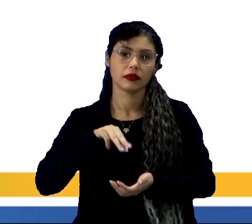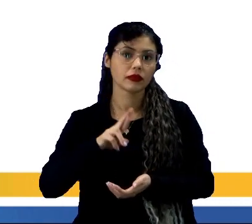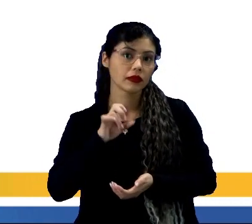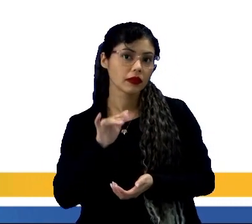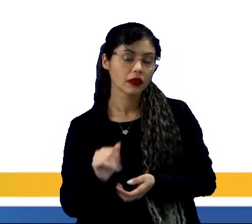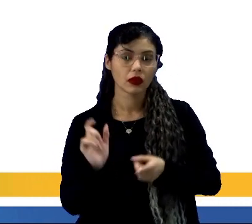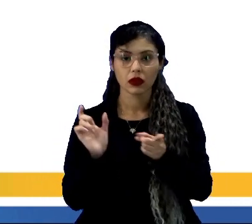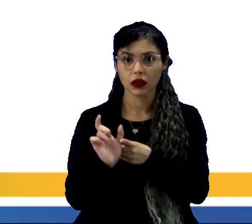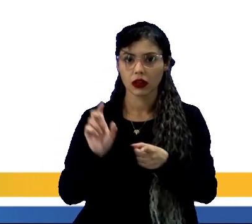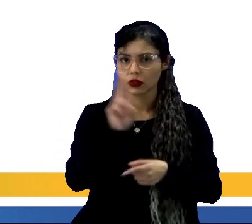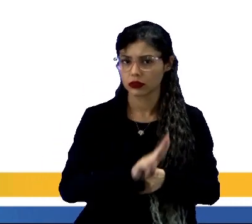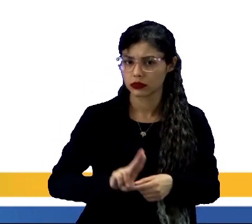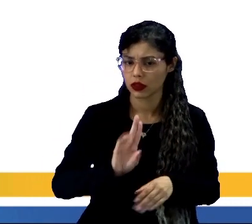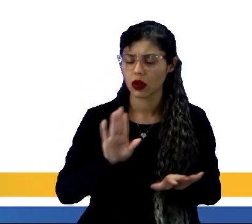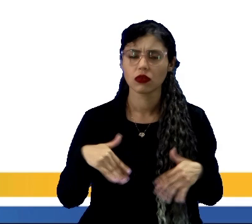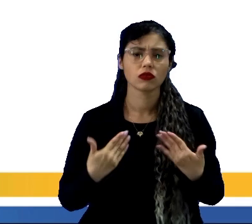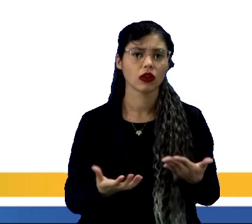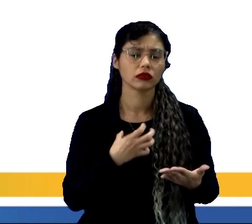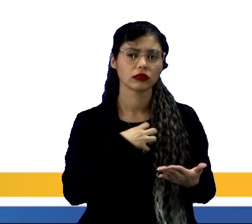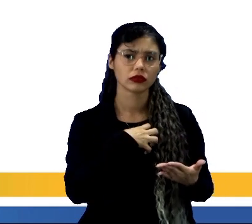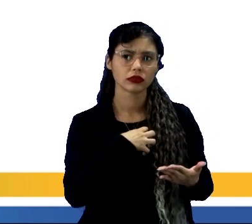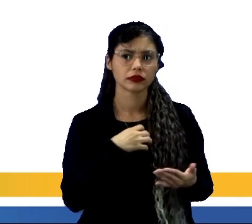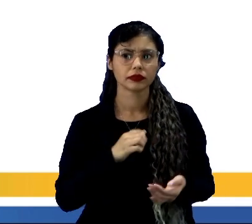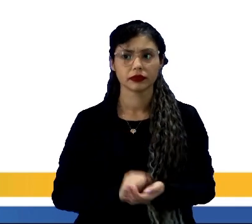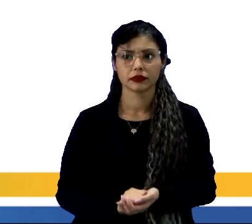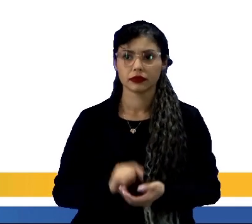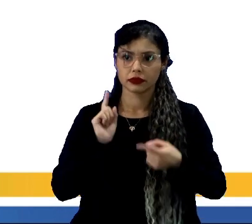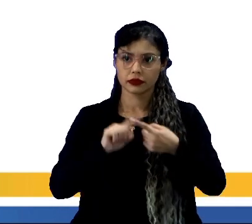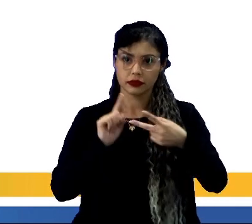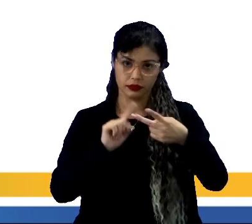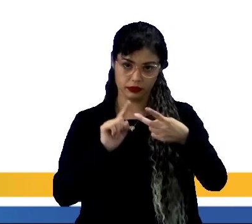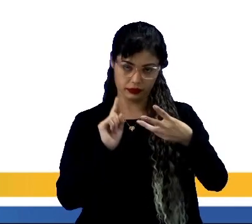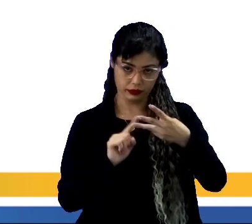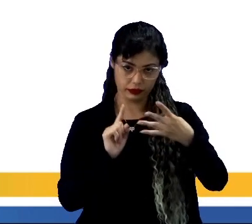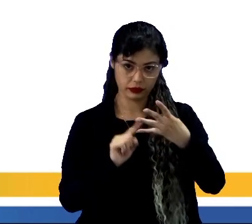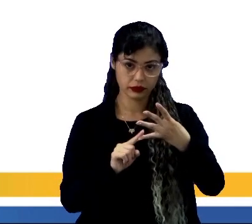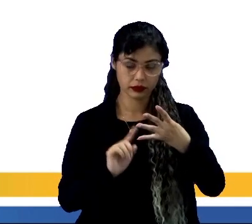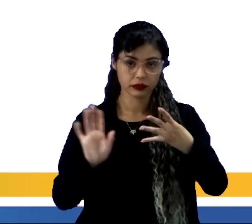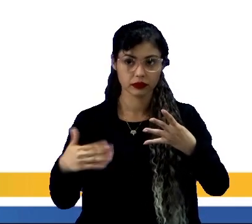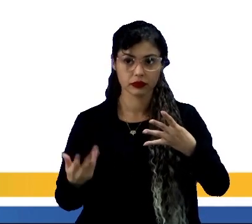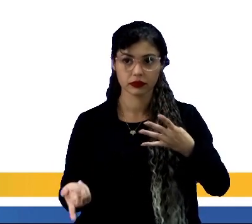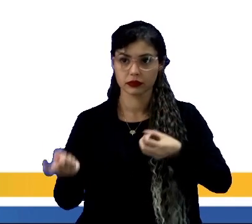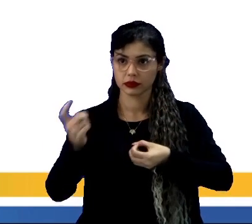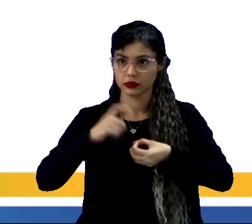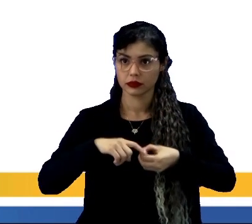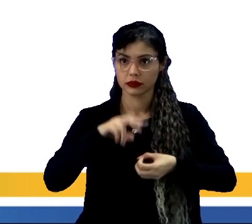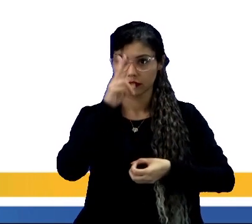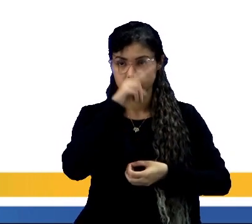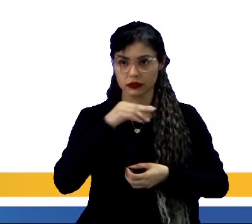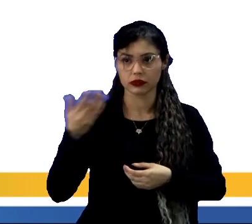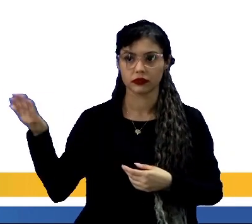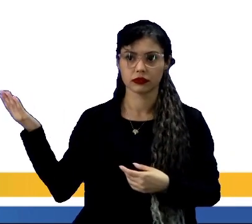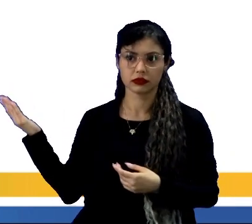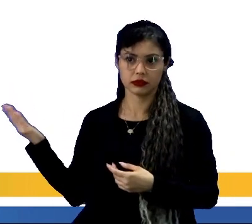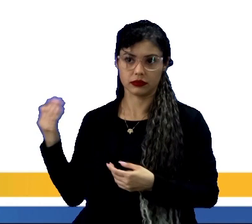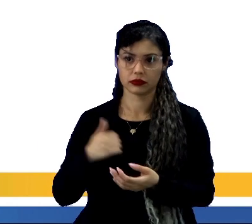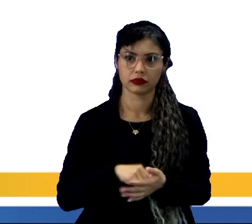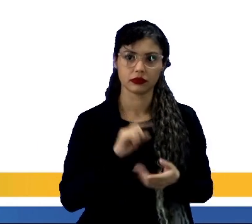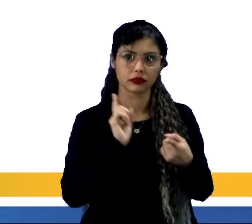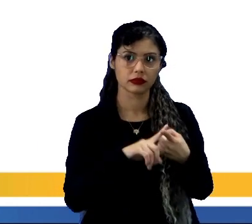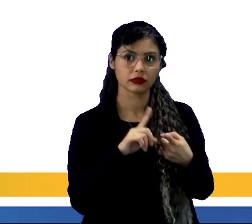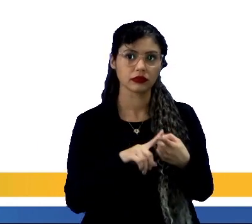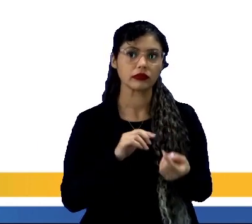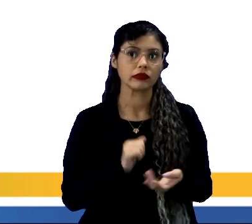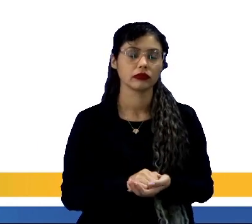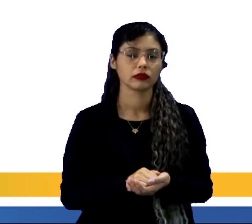memória foi usado com qual sentido? Aí, 1, 2, 3 e 4. Vamos voltar lá só para vocês relembrar.